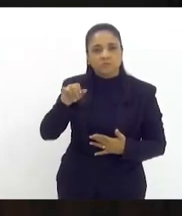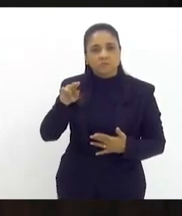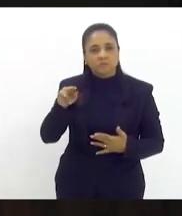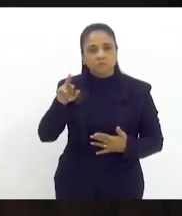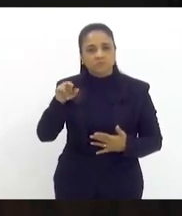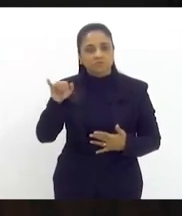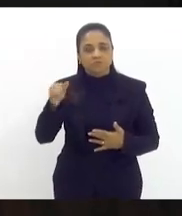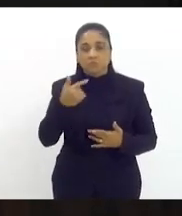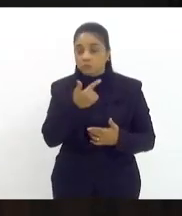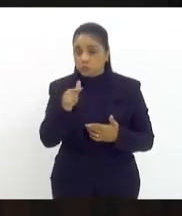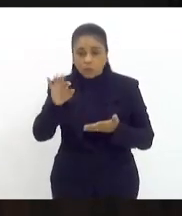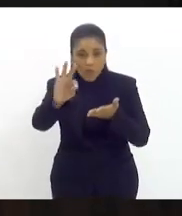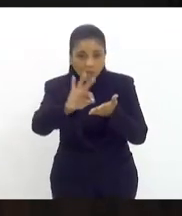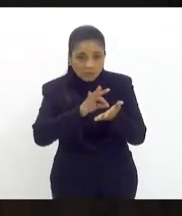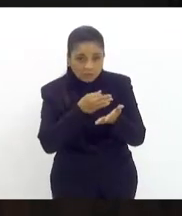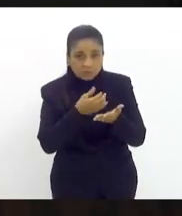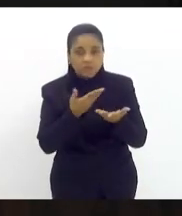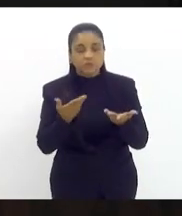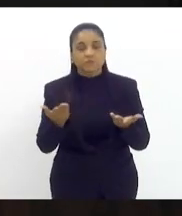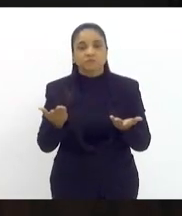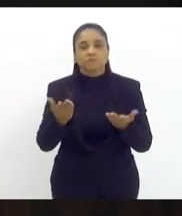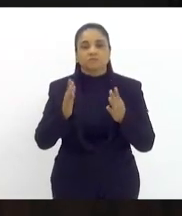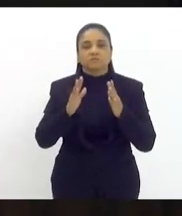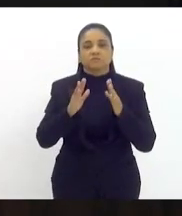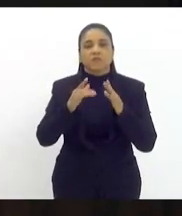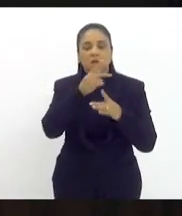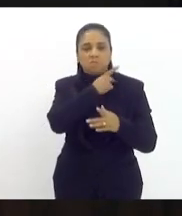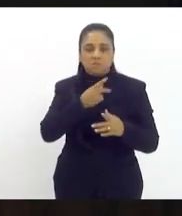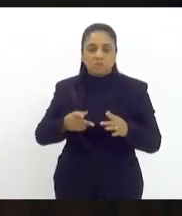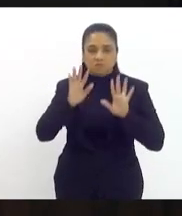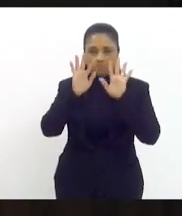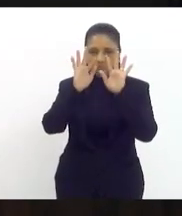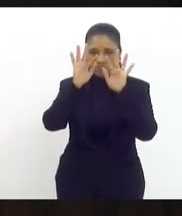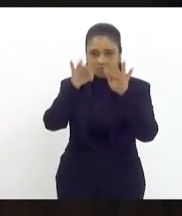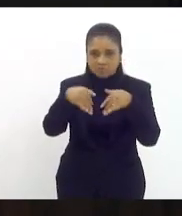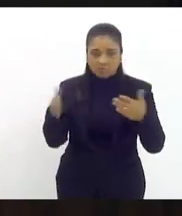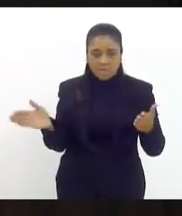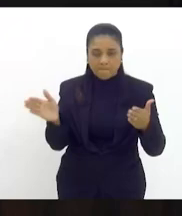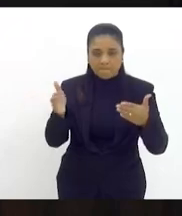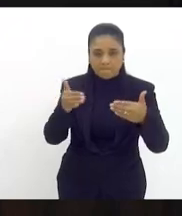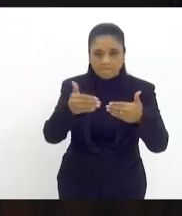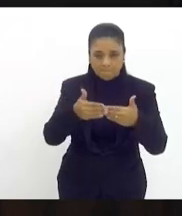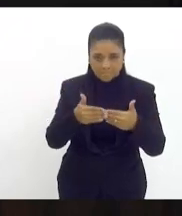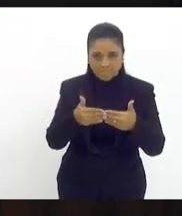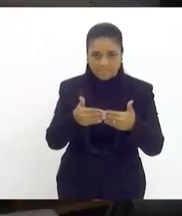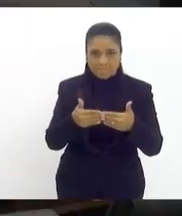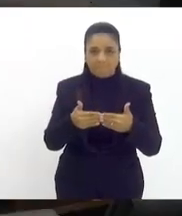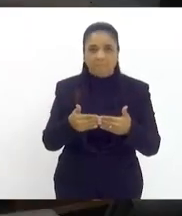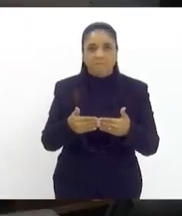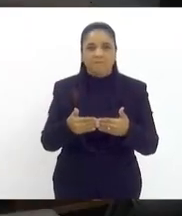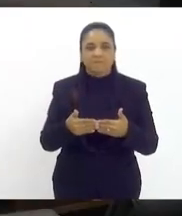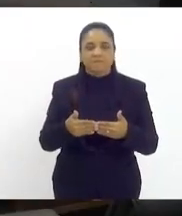orador ou orador inscritos a presidência encerra a presente sessão aí Obrigado.